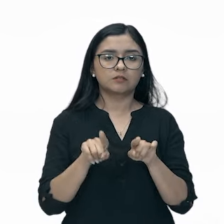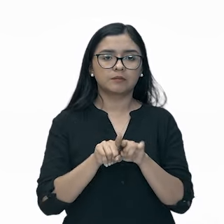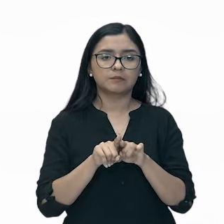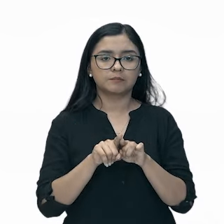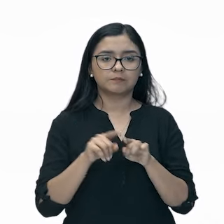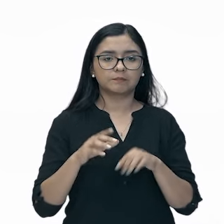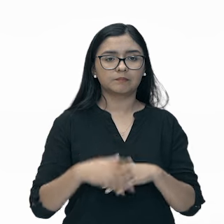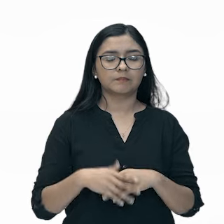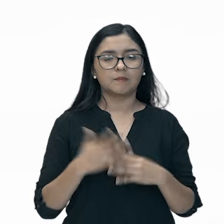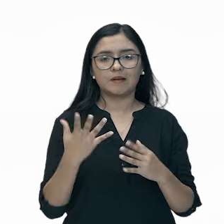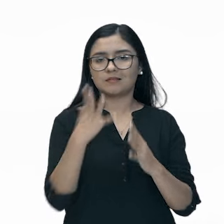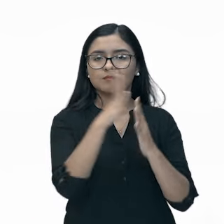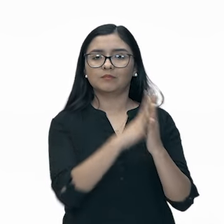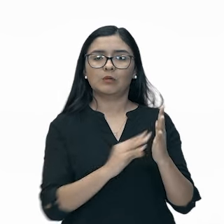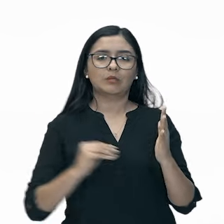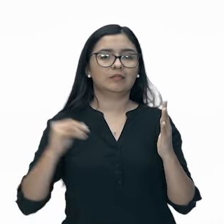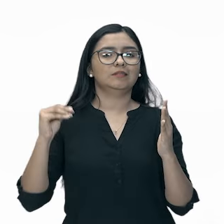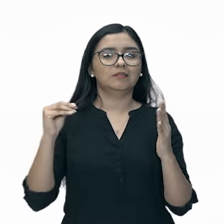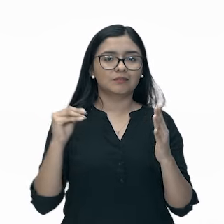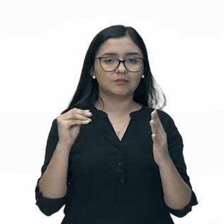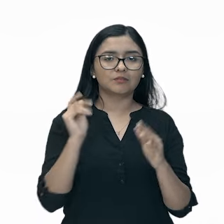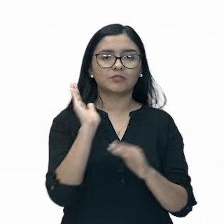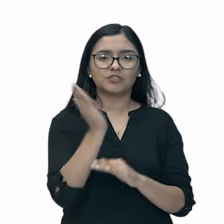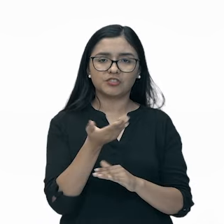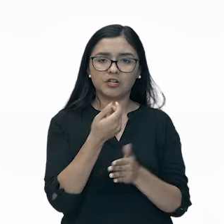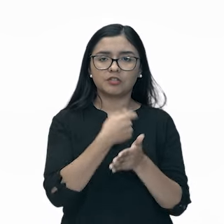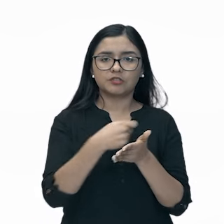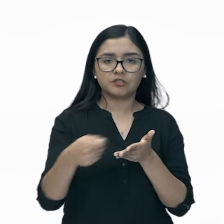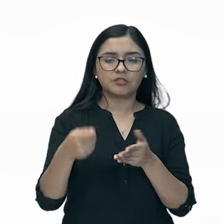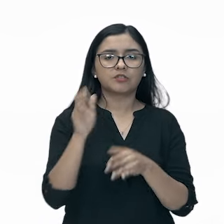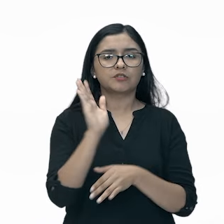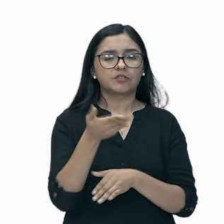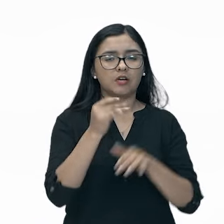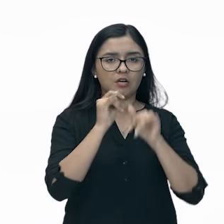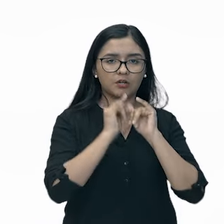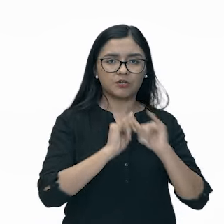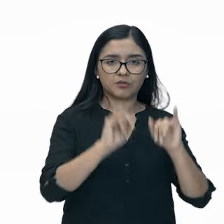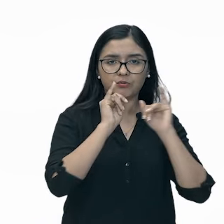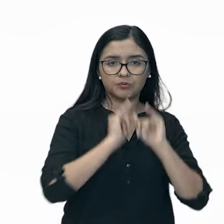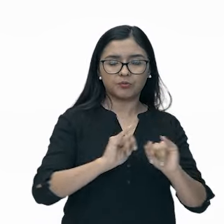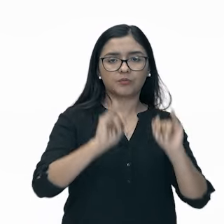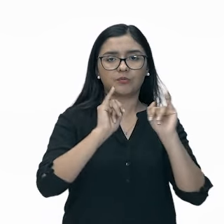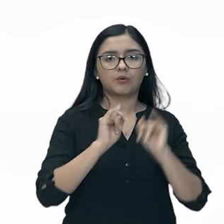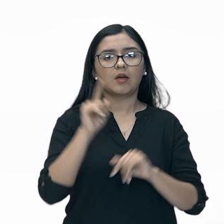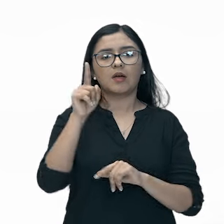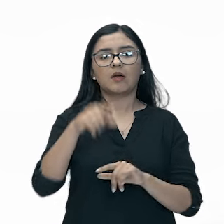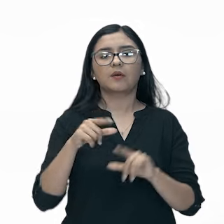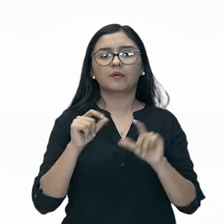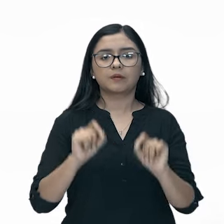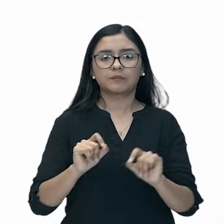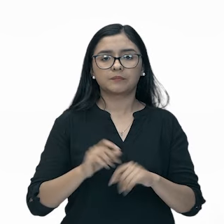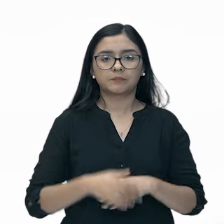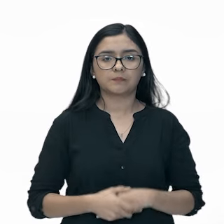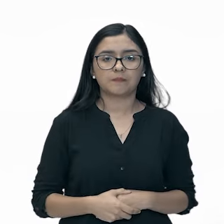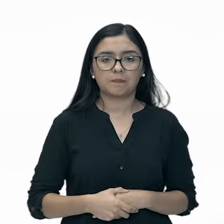resgate de um texto que já foi trabalhado já foi publicado já foi escrito se chama